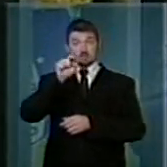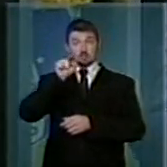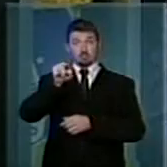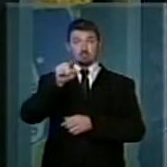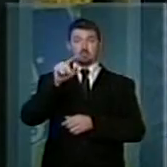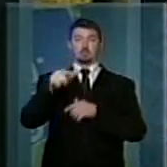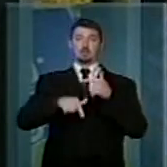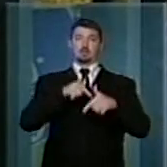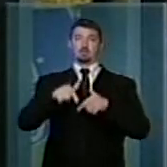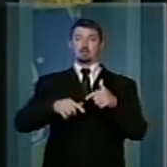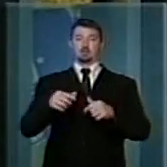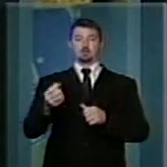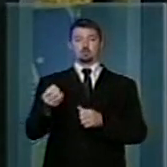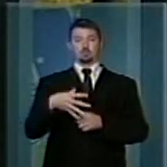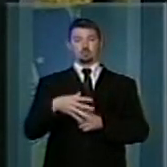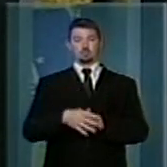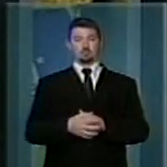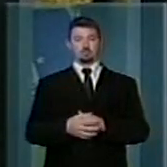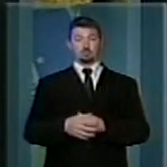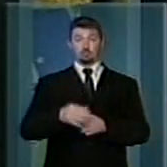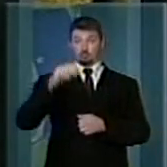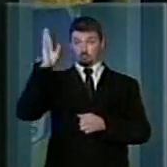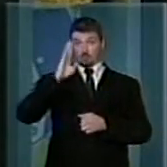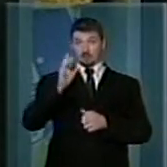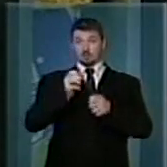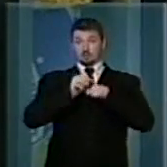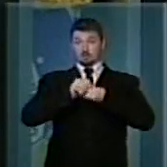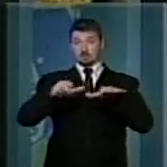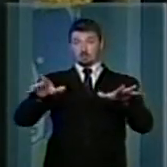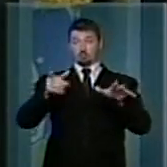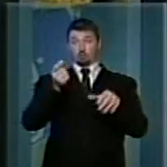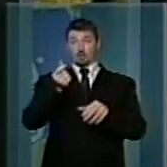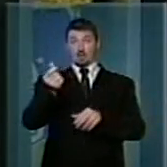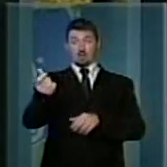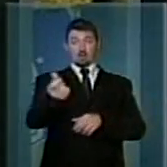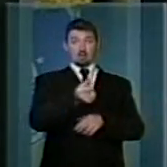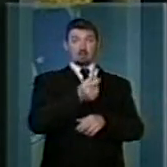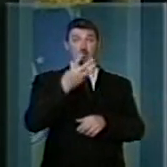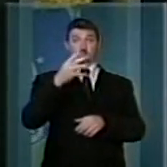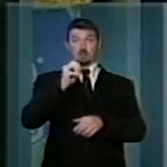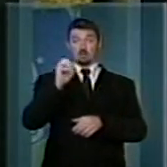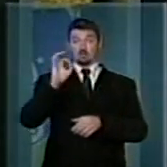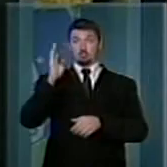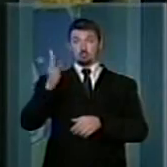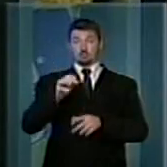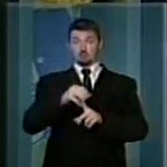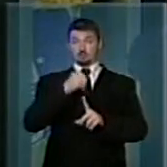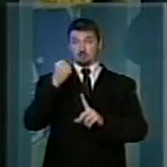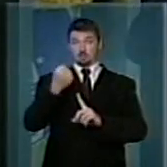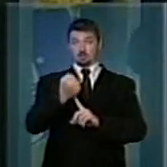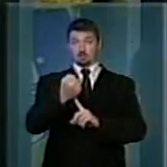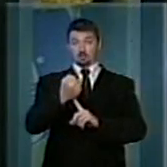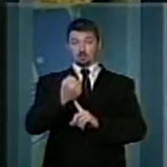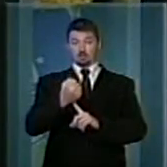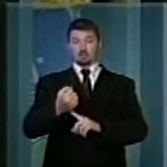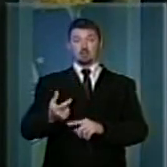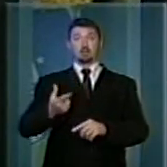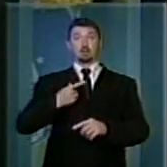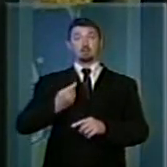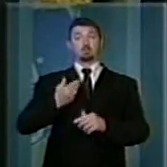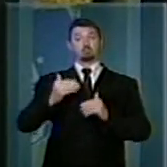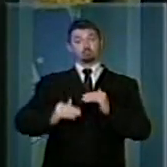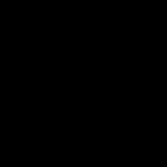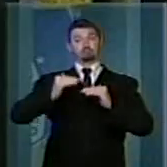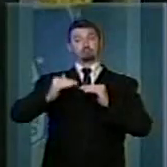1.400.000 empregos. Um país que distribui renda, 40% da sociedade viveu uma